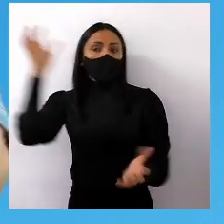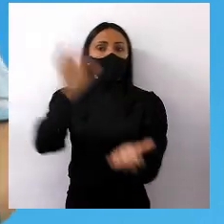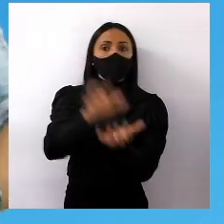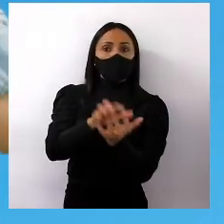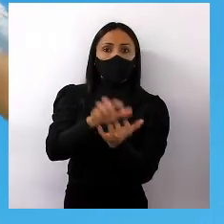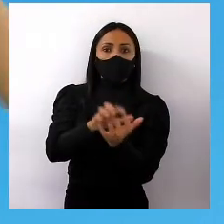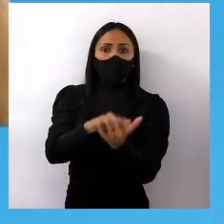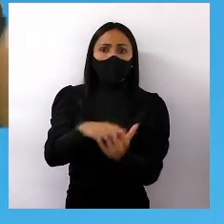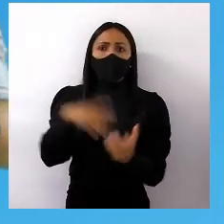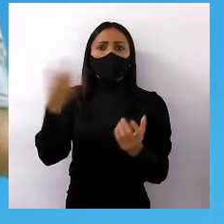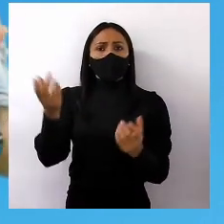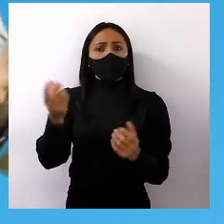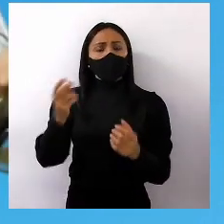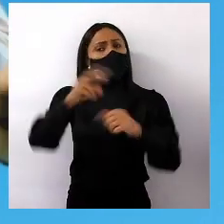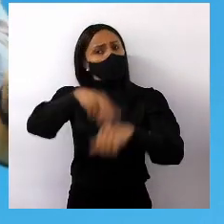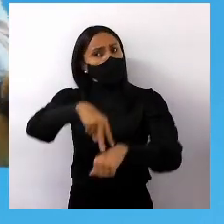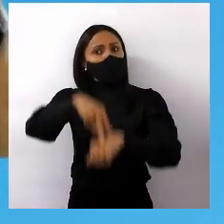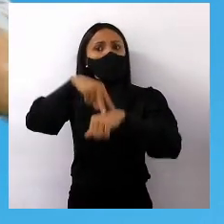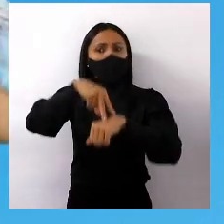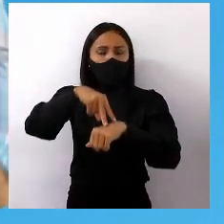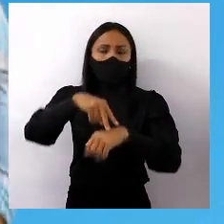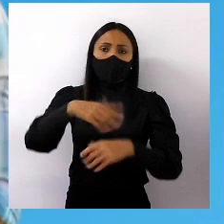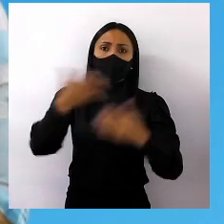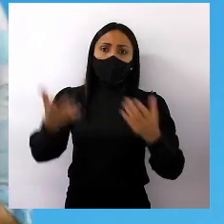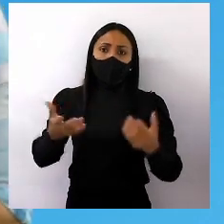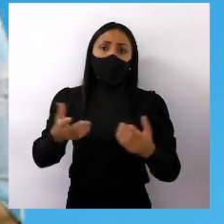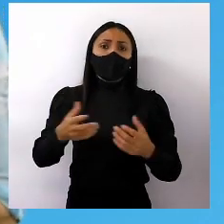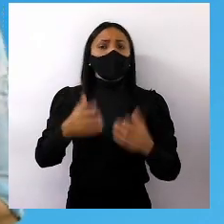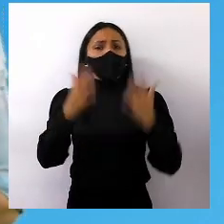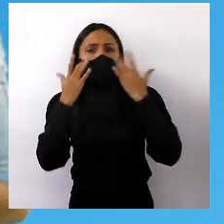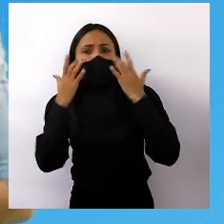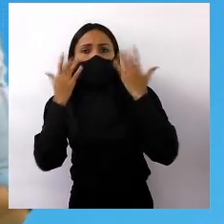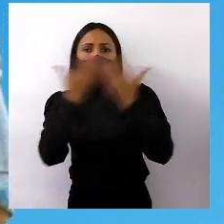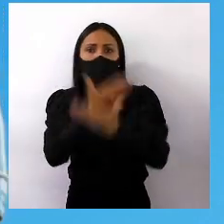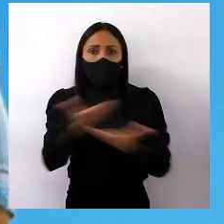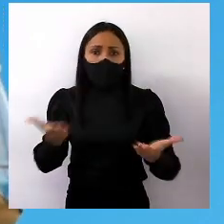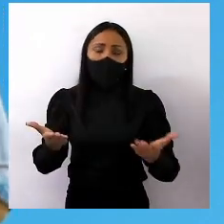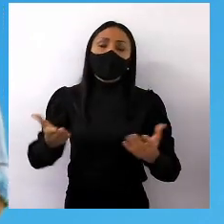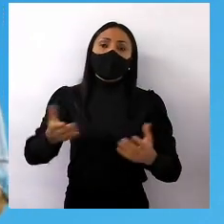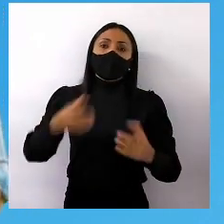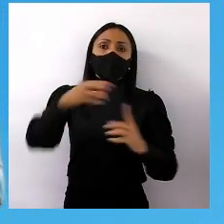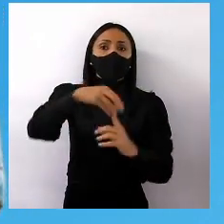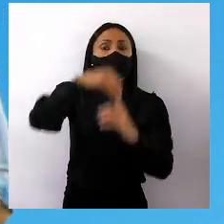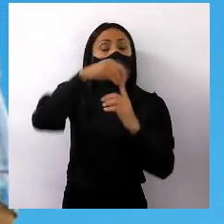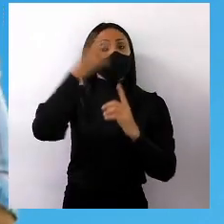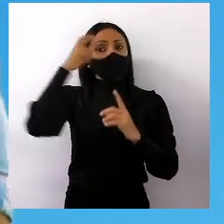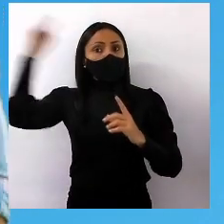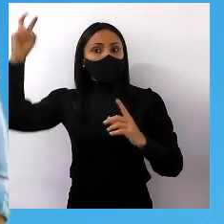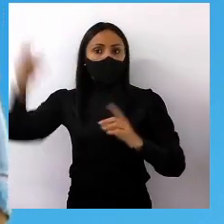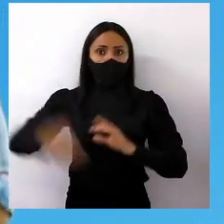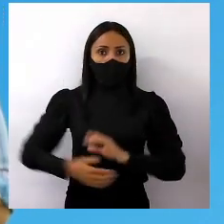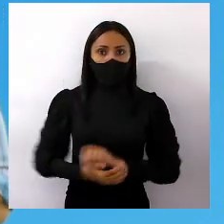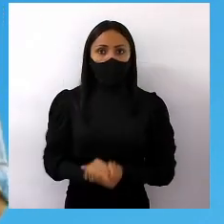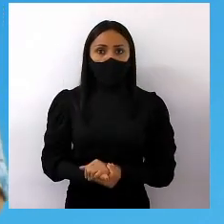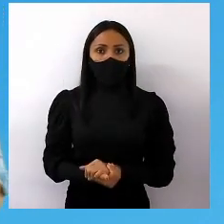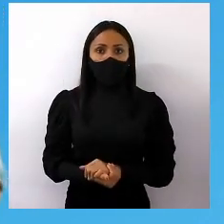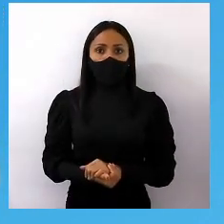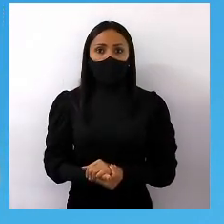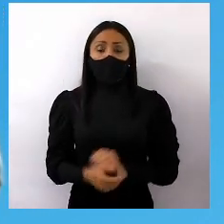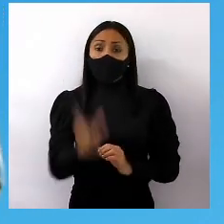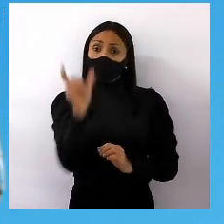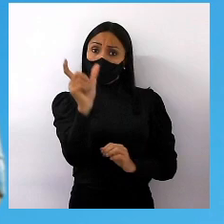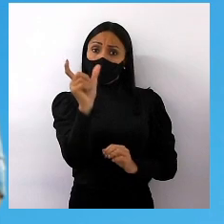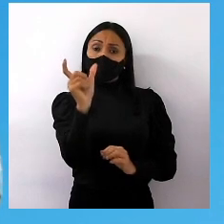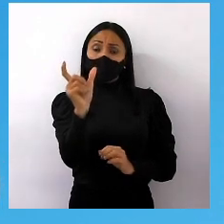esses espetáculos, e se tem alguma habilidade também, que se tornem também esses protagonistas da cultura, né? A única palavra que eu tenho a